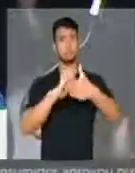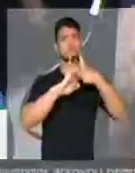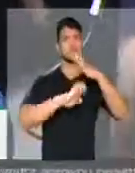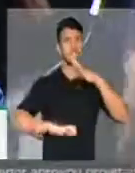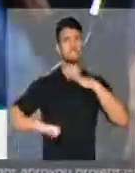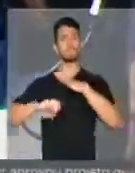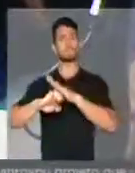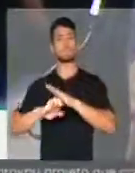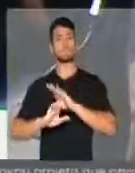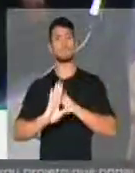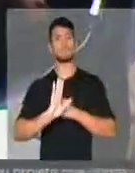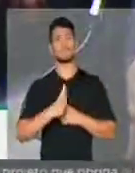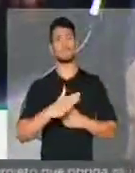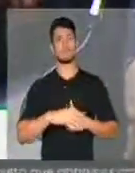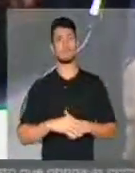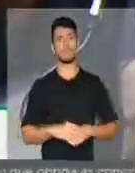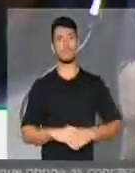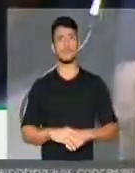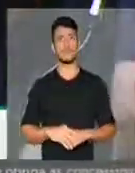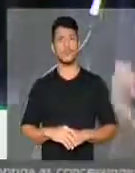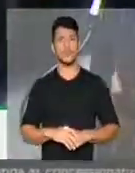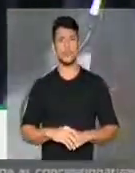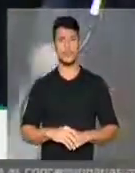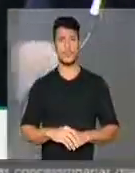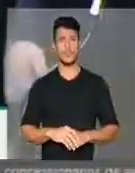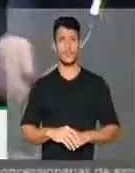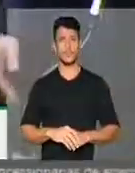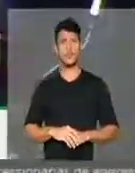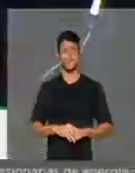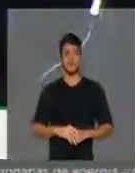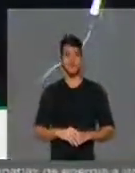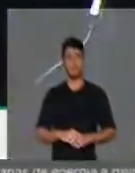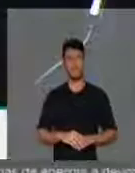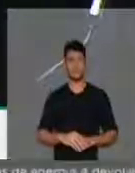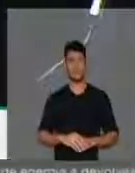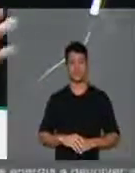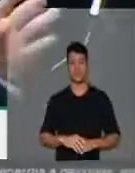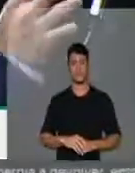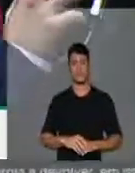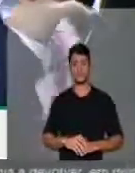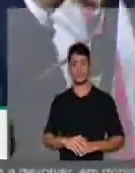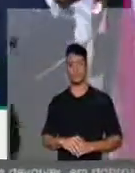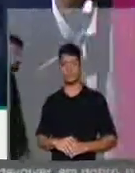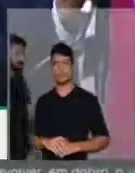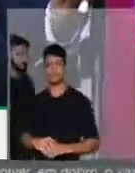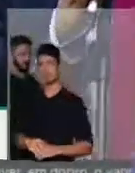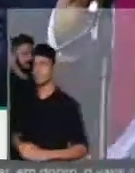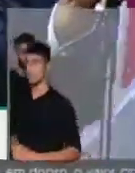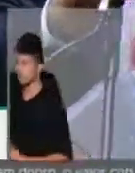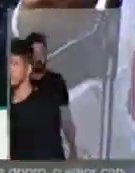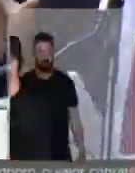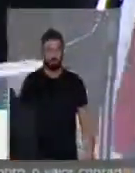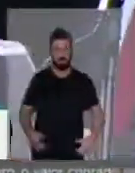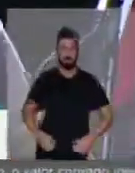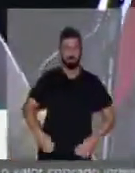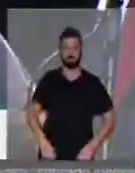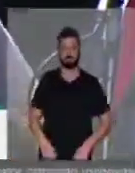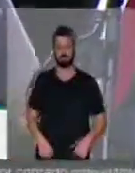escritórios, muitas empresas capazes de participar e concorrer numa licitação e realizar o